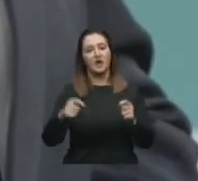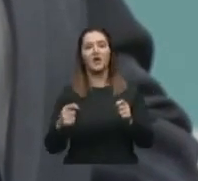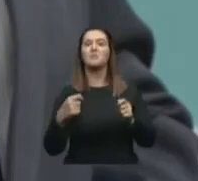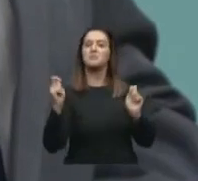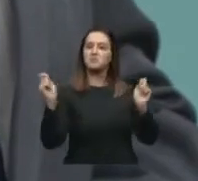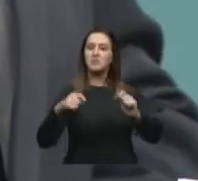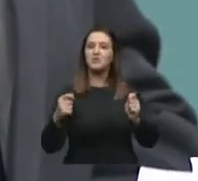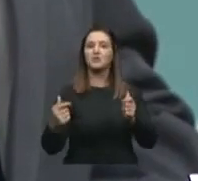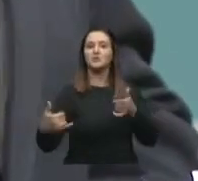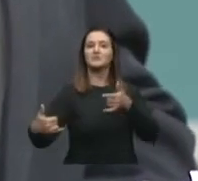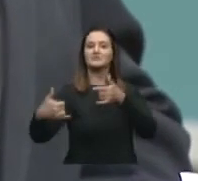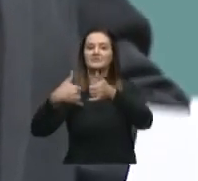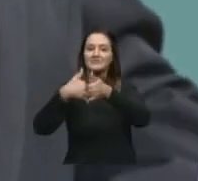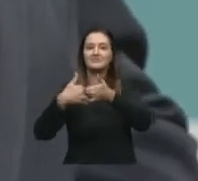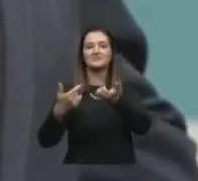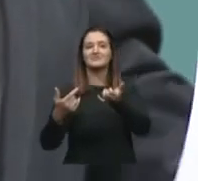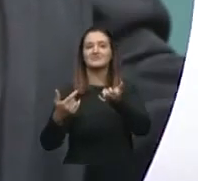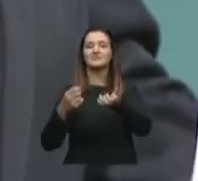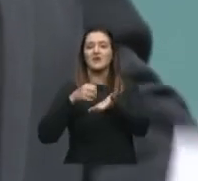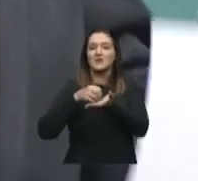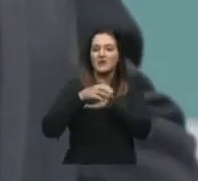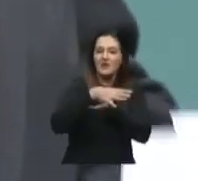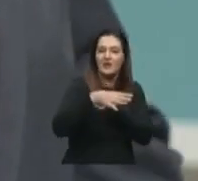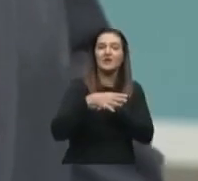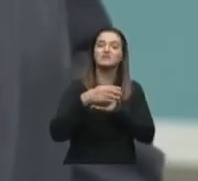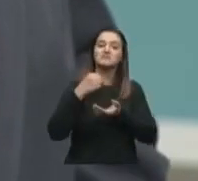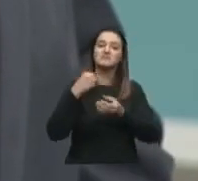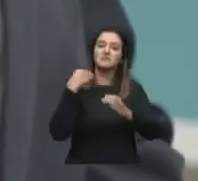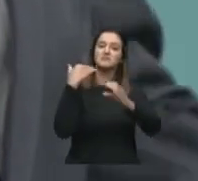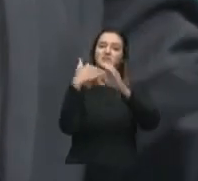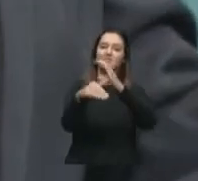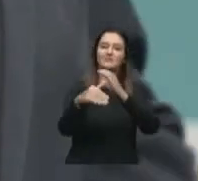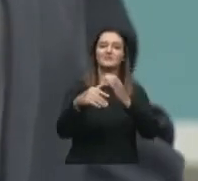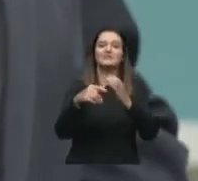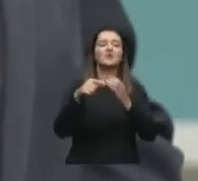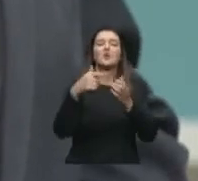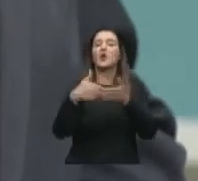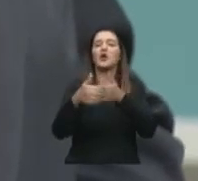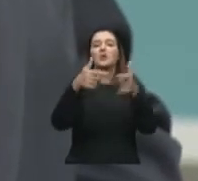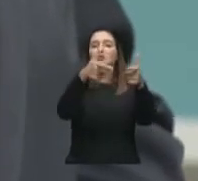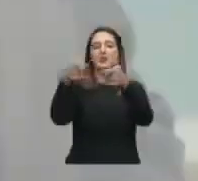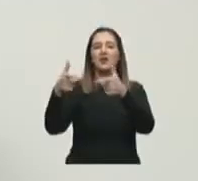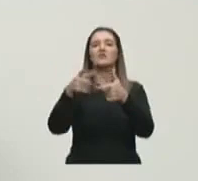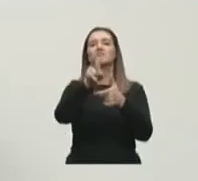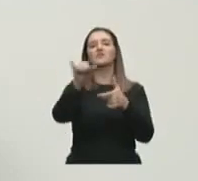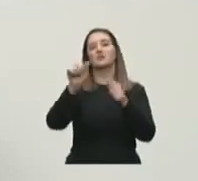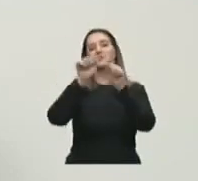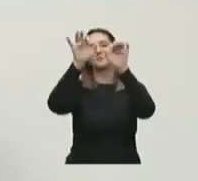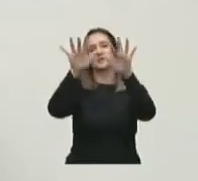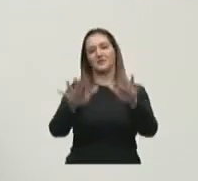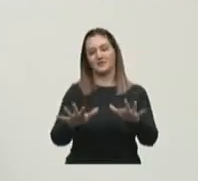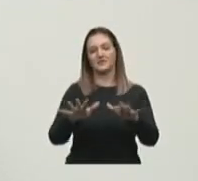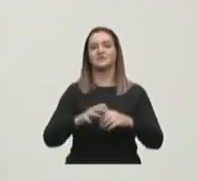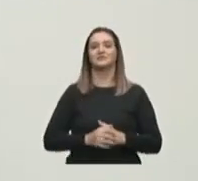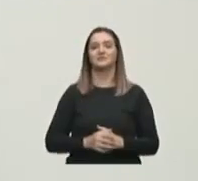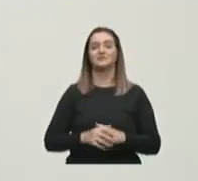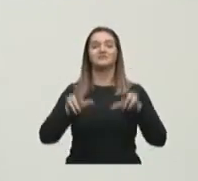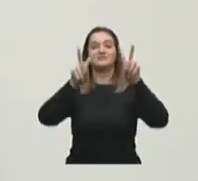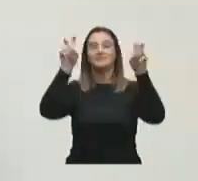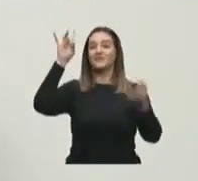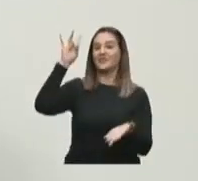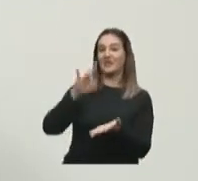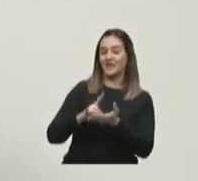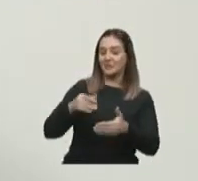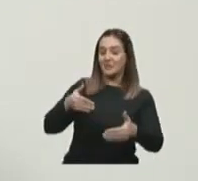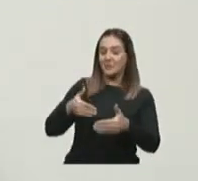contato conosco. E nós enviaremos até você esse curso maravilhoso, onde você vai ser grandemente abençoado. Verdades para o